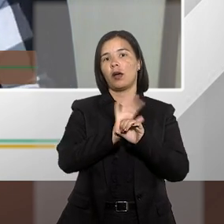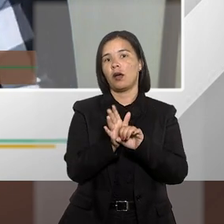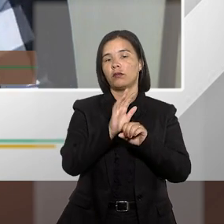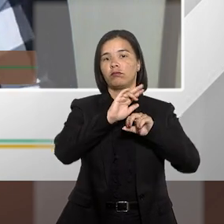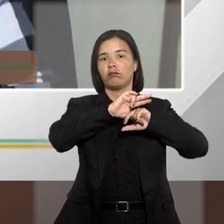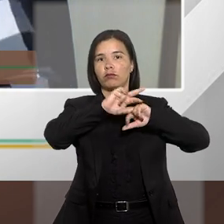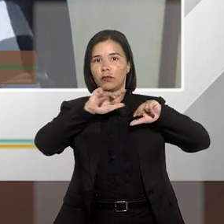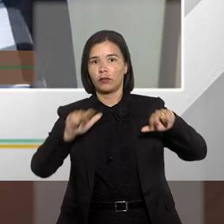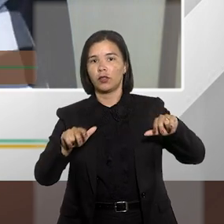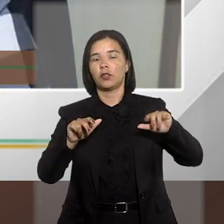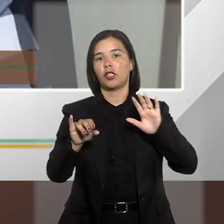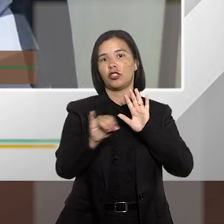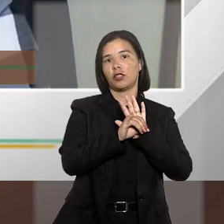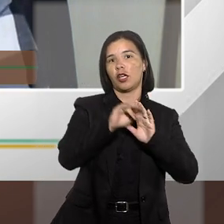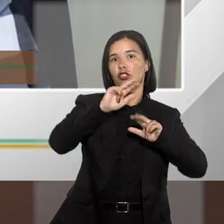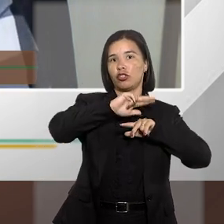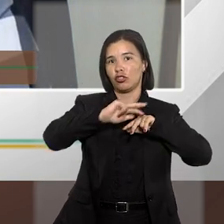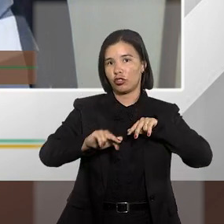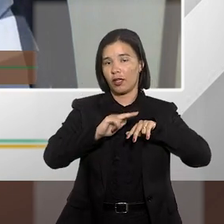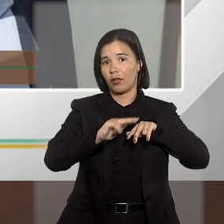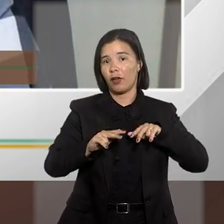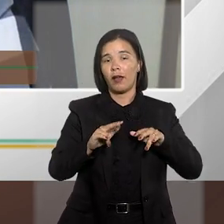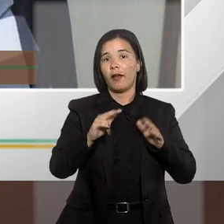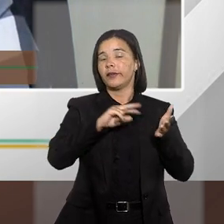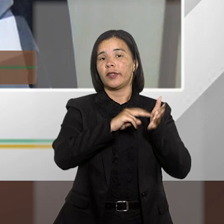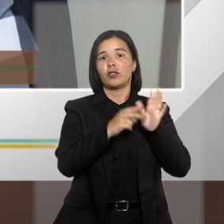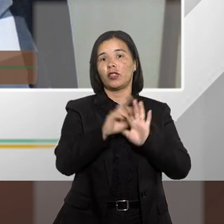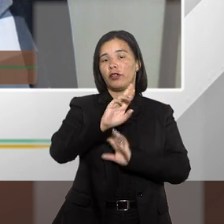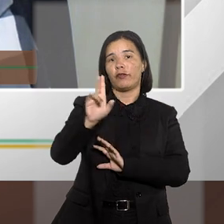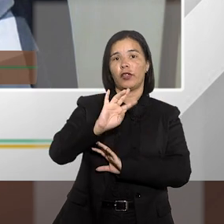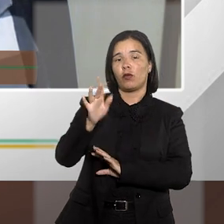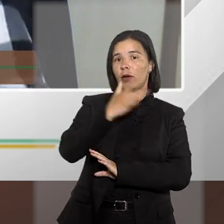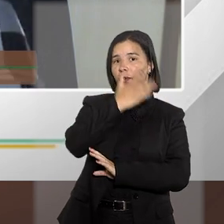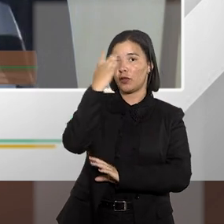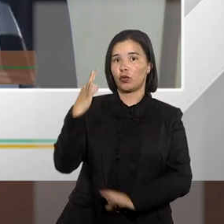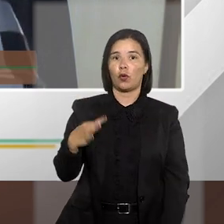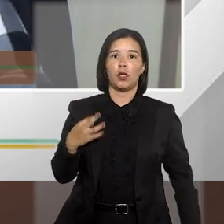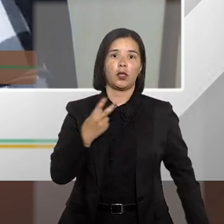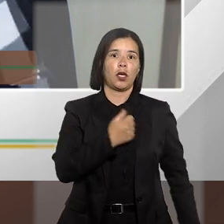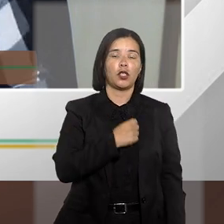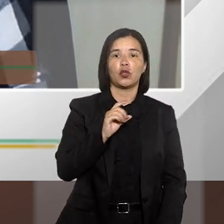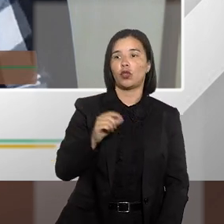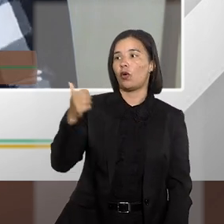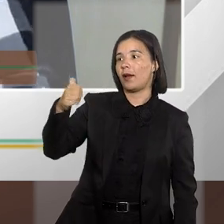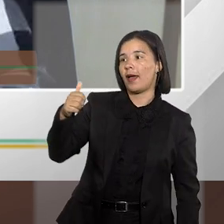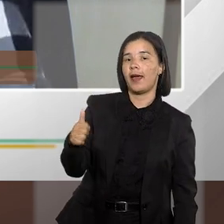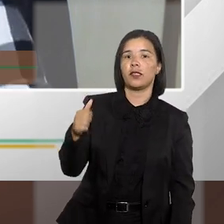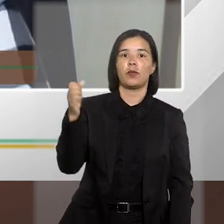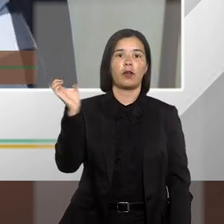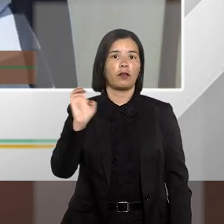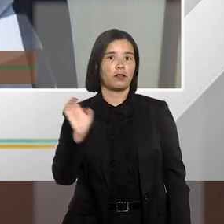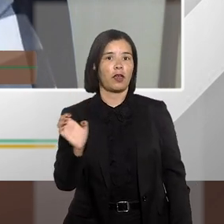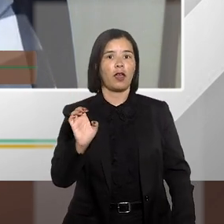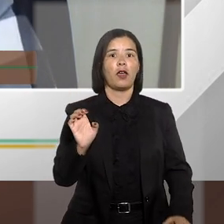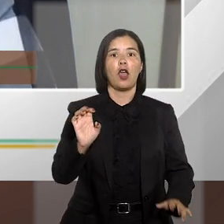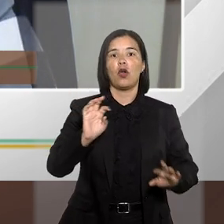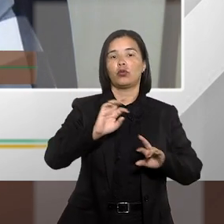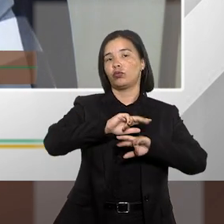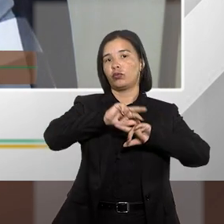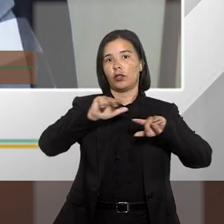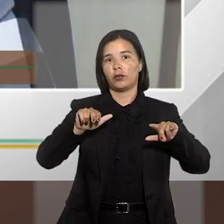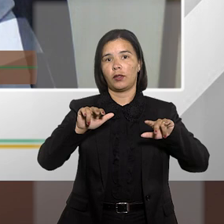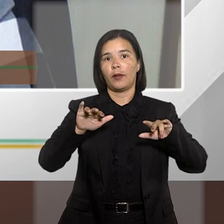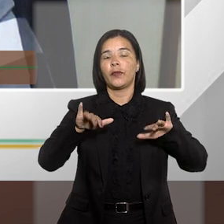gênero, ou as duas, né? Que não significa que uma pessoa trans não possa ser uma pessoa lésbica, ou uma pessoa gay, ou uma pessoa bissexual. Então,